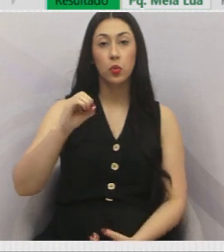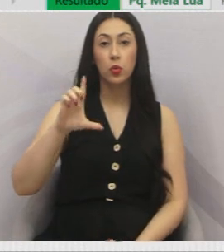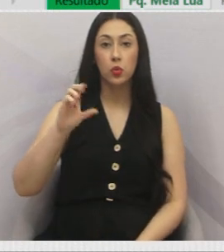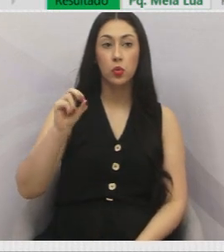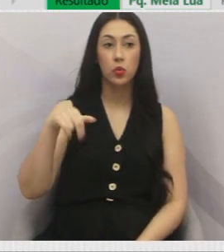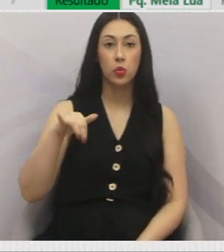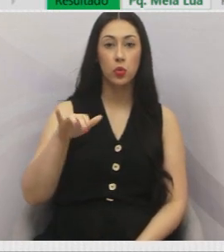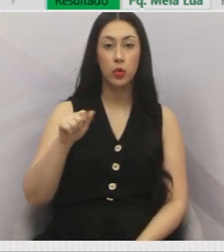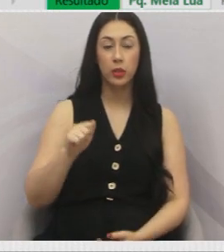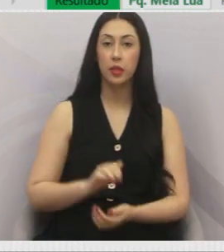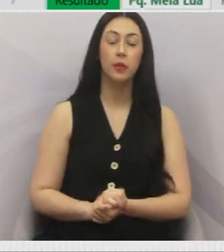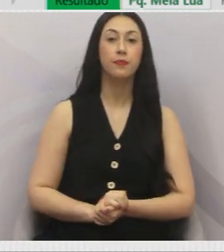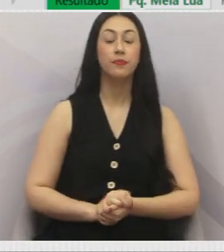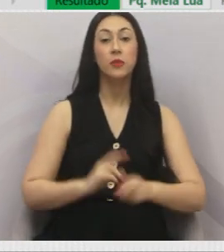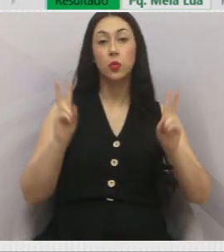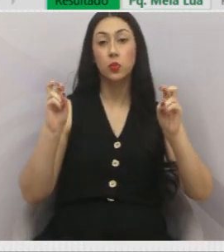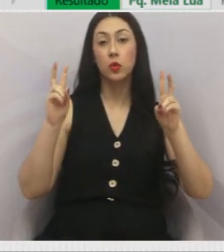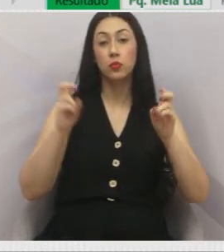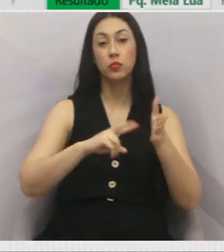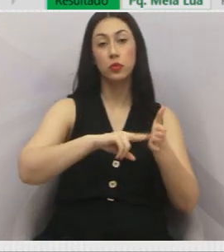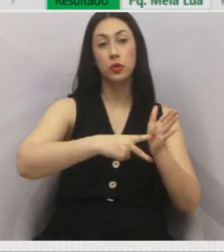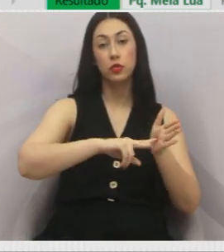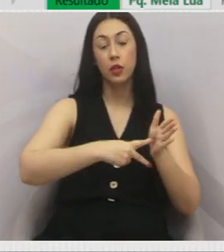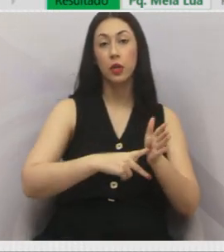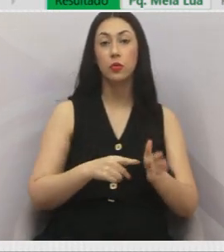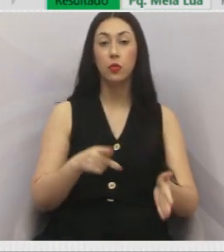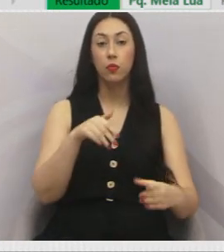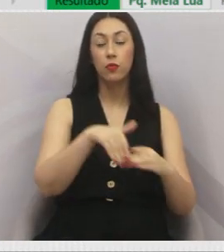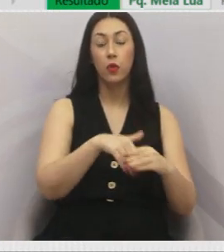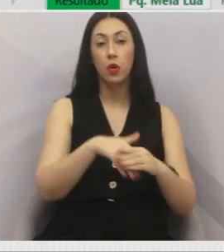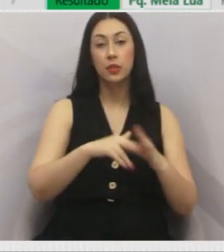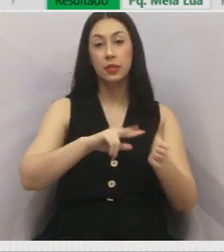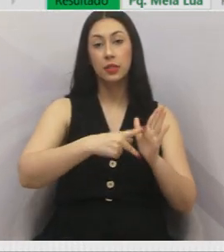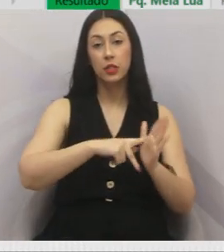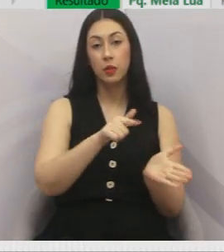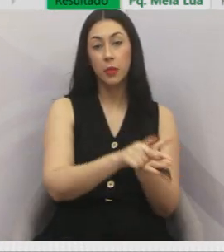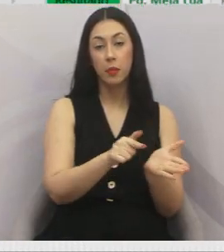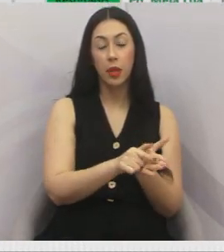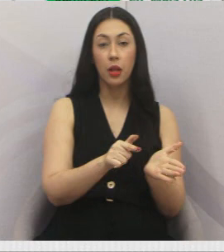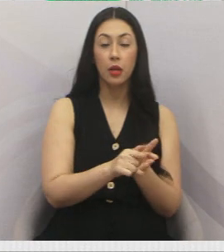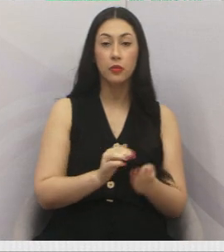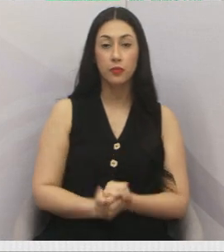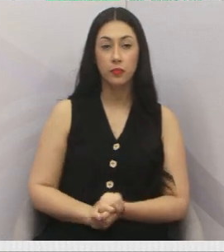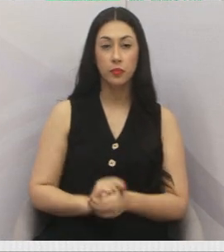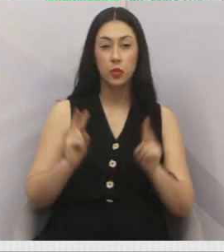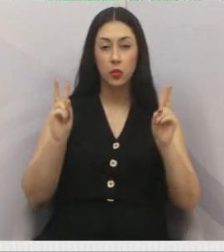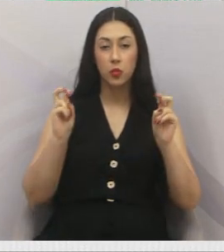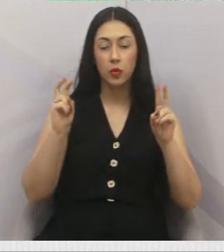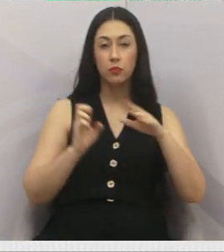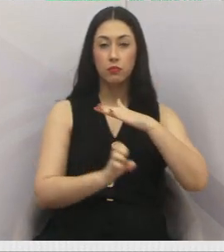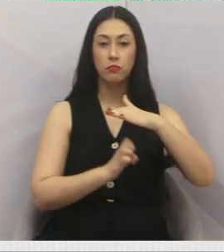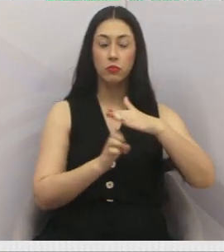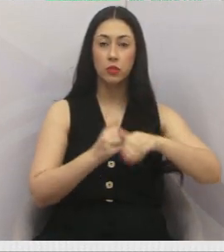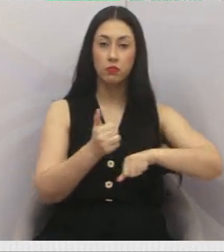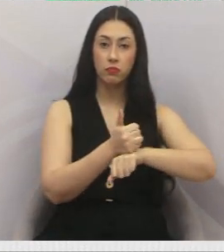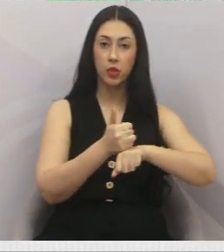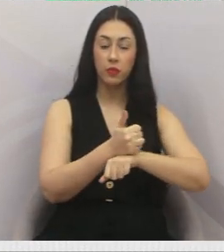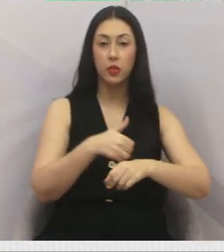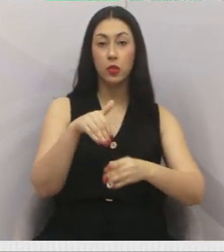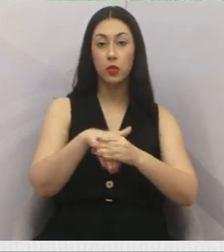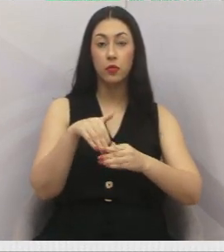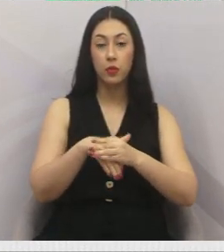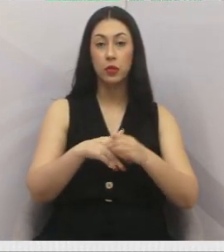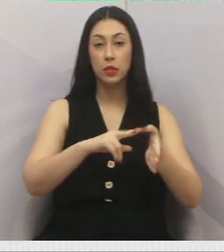Segmento entidade de classe sindical, um voto Sindicato dos Papeleiros. Segmento empresas e entidades profissionais, um